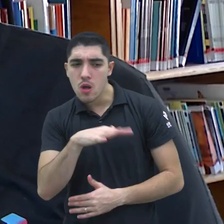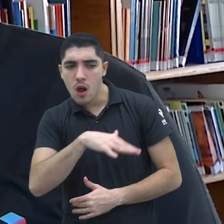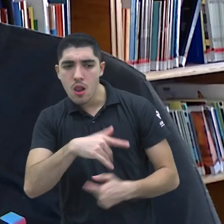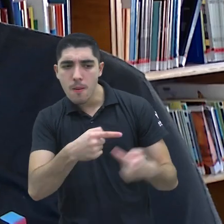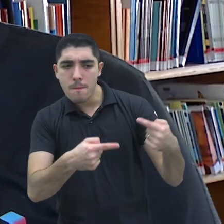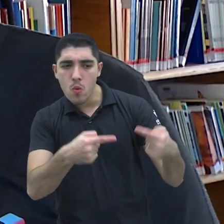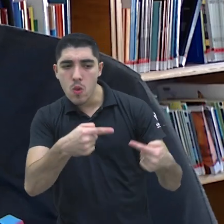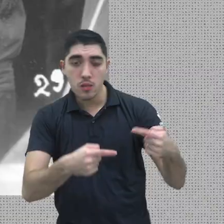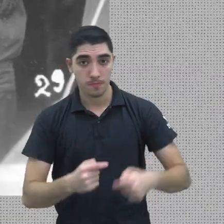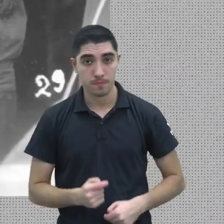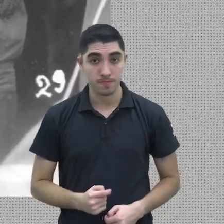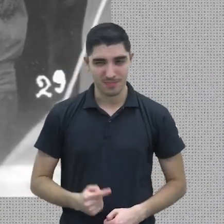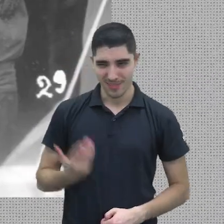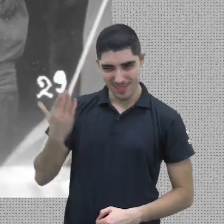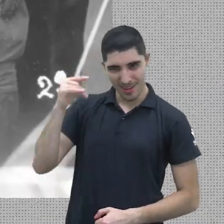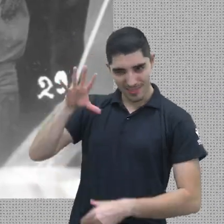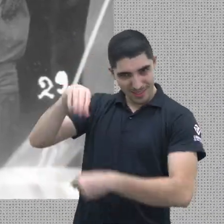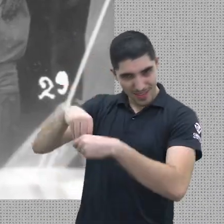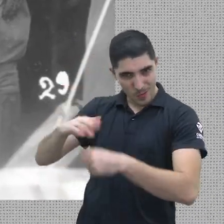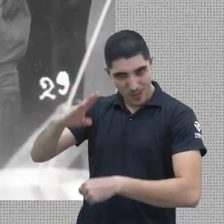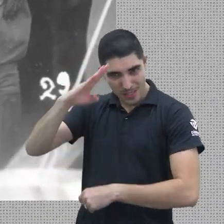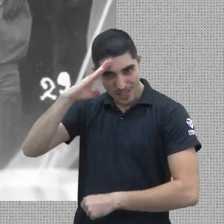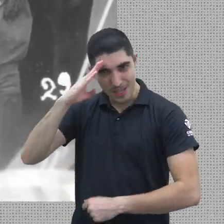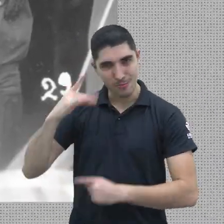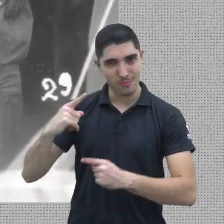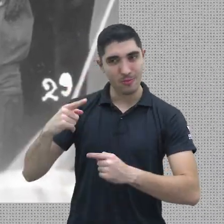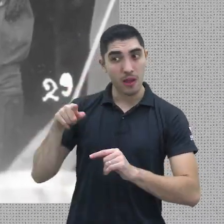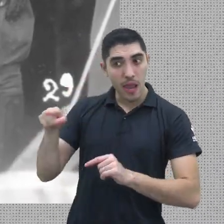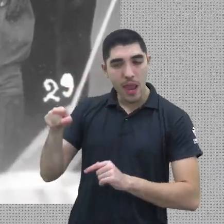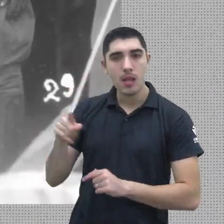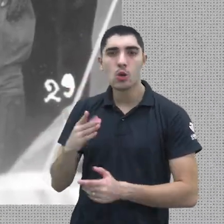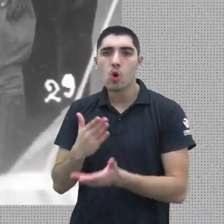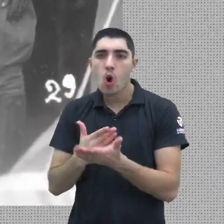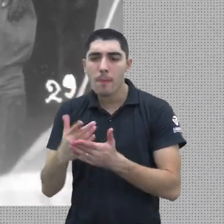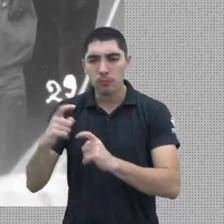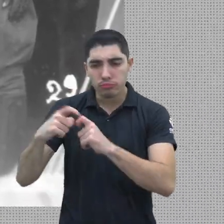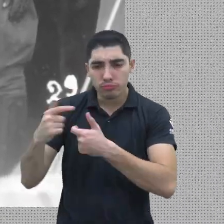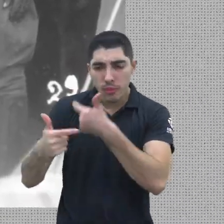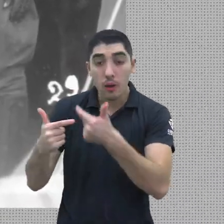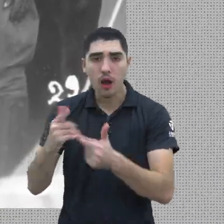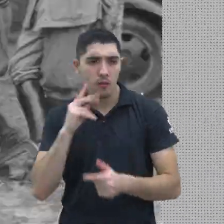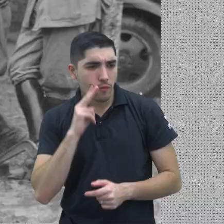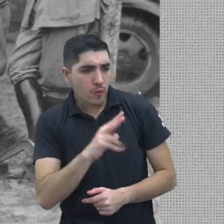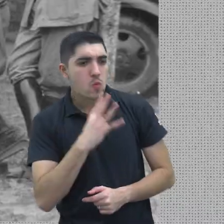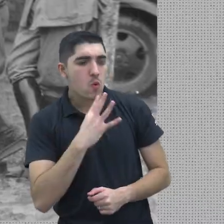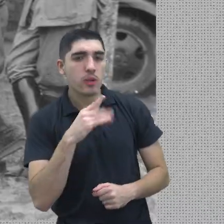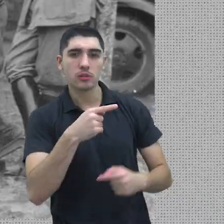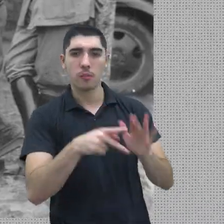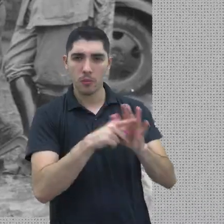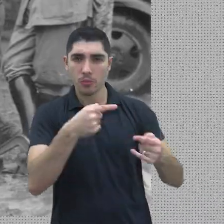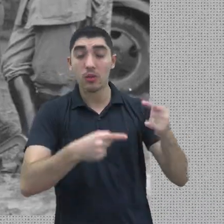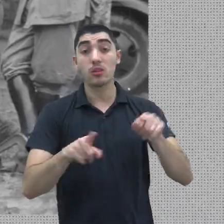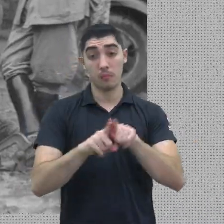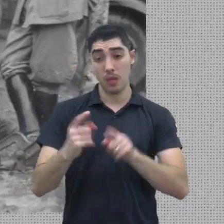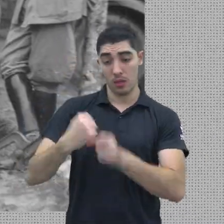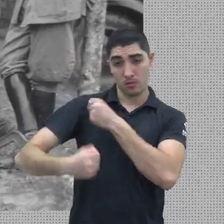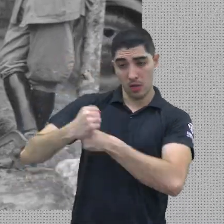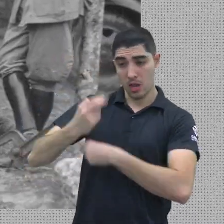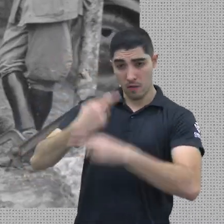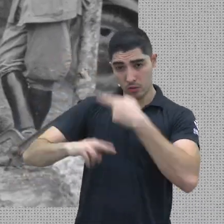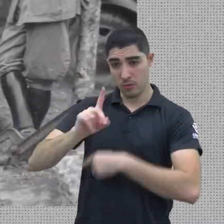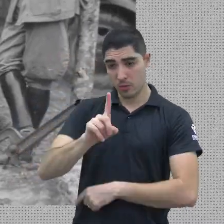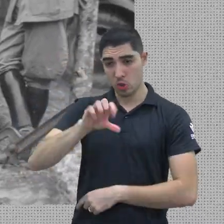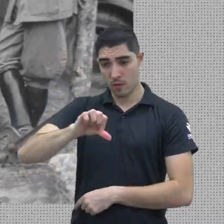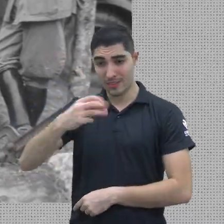pouco politicamente. Durante a atuação como médico do Exército, Juscelino se envolveu com a política. Atuou na Revolução Constitucionalista